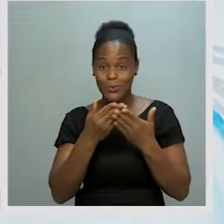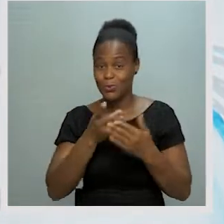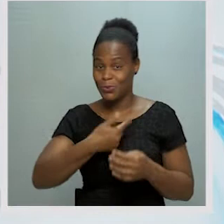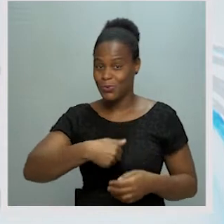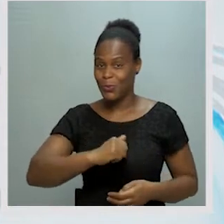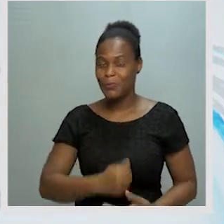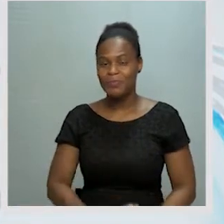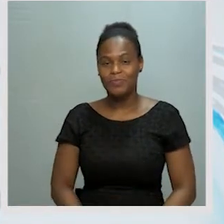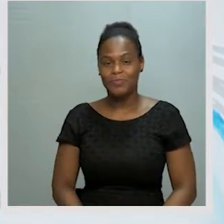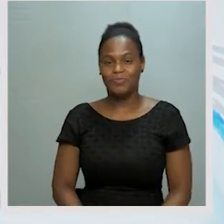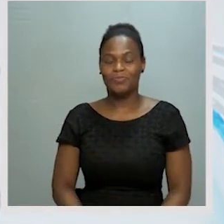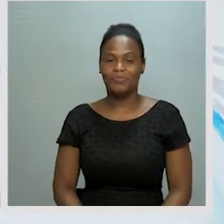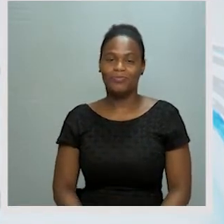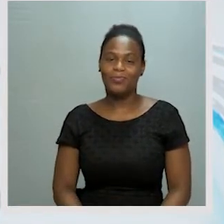estudos.